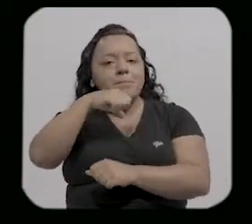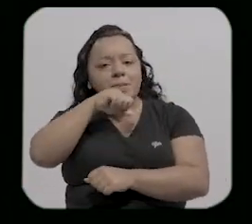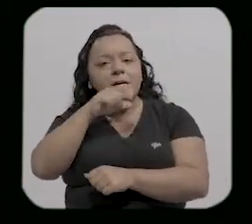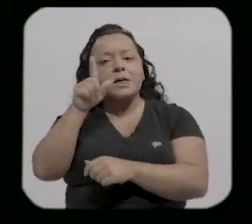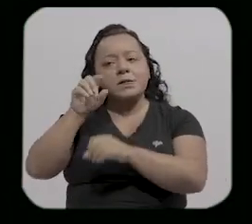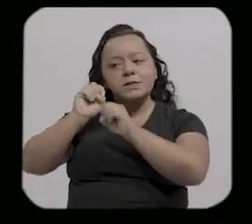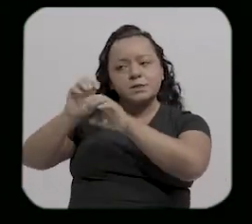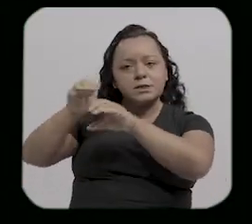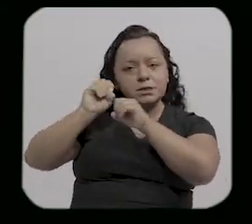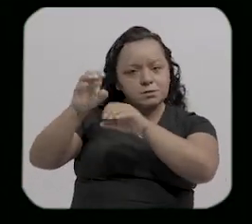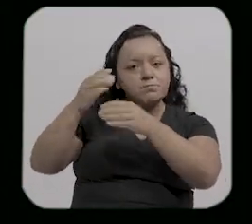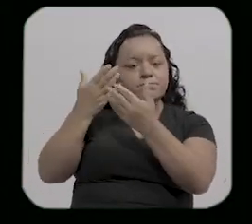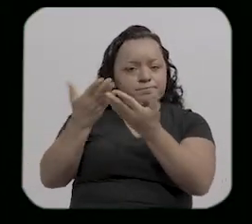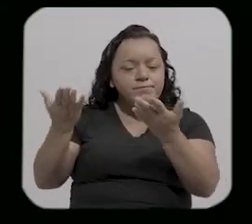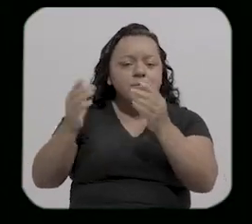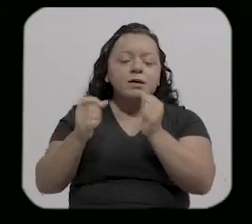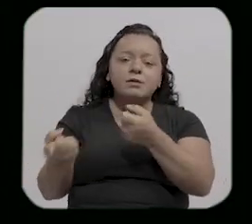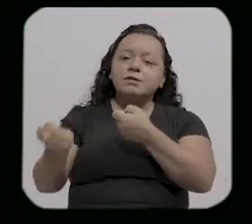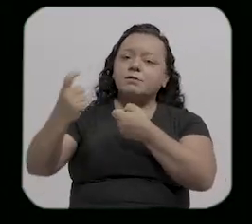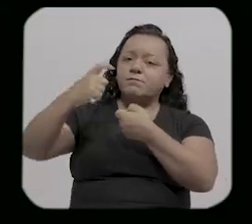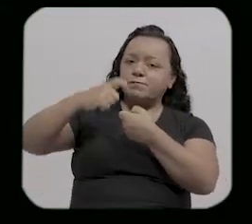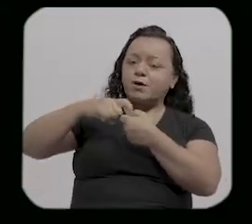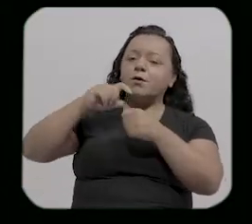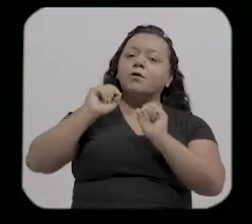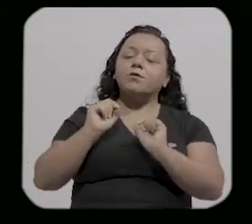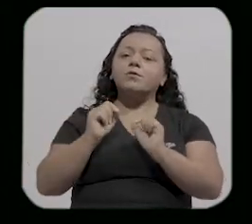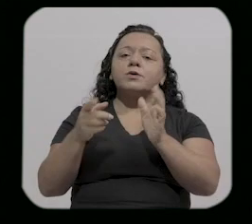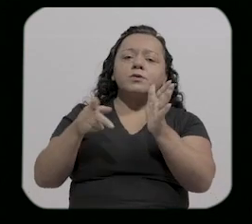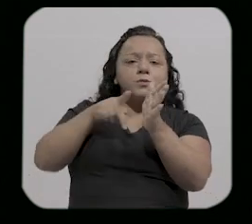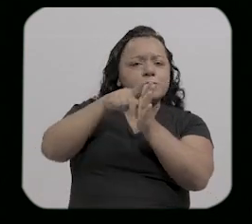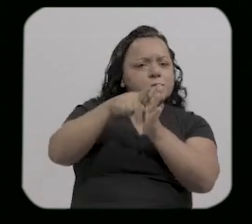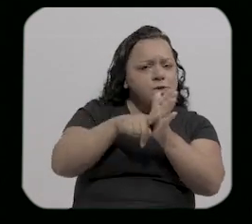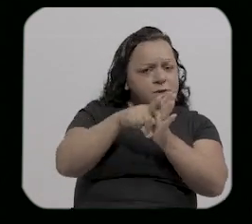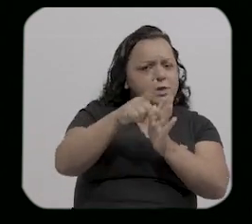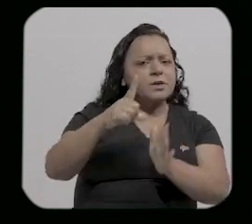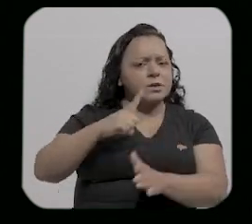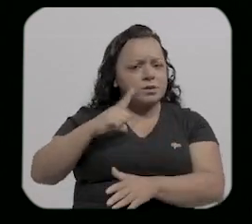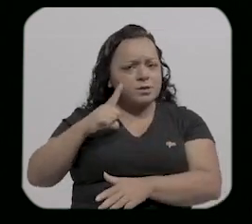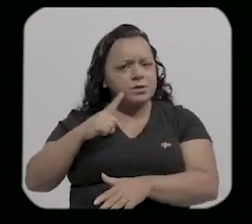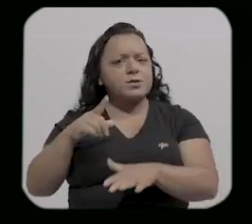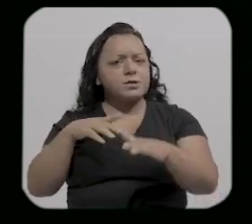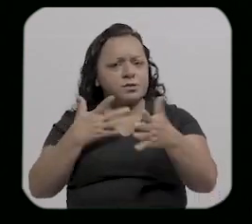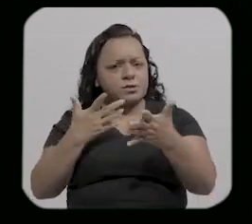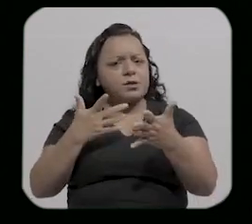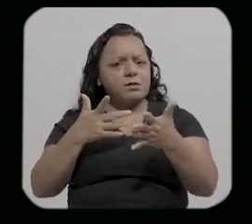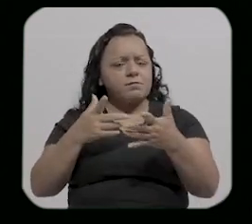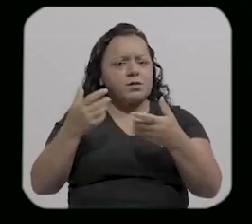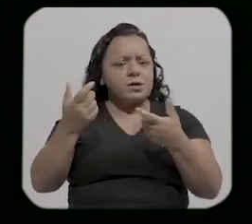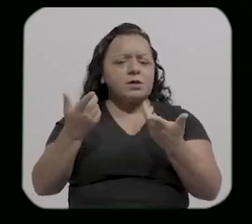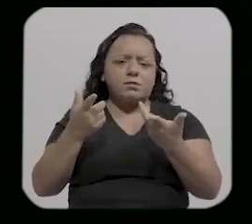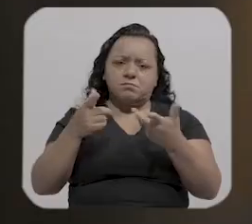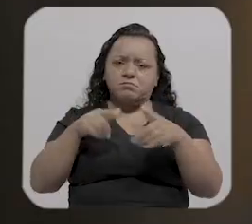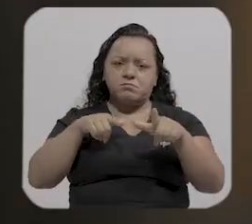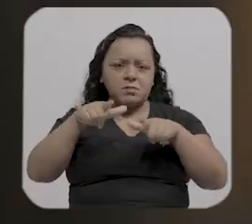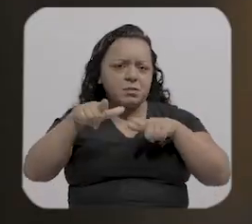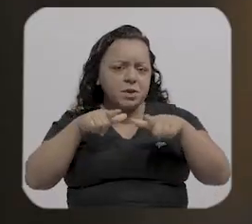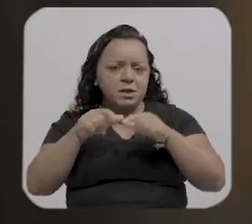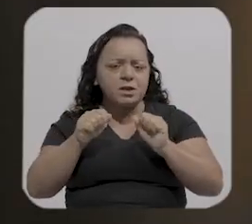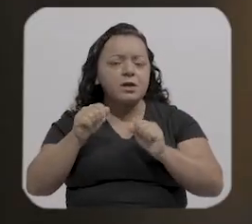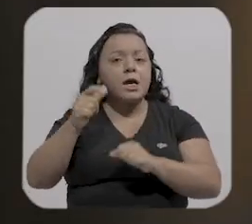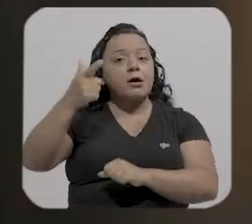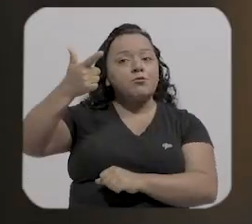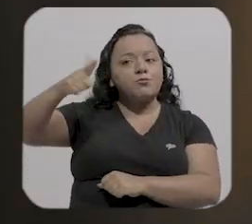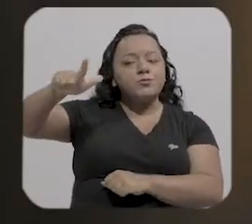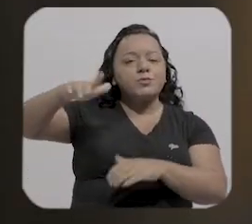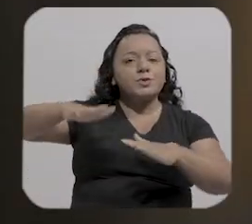postos. E agora você volta, essa ferrovia, o trem ainda estava ativo? Não, é um outro cenário, não é? É um outro